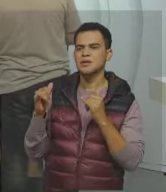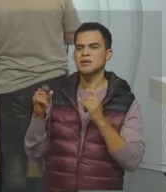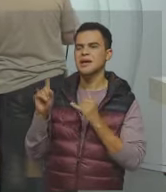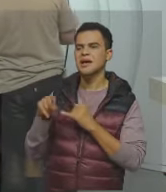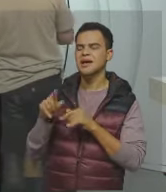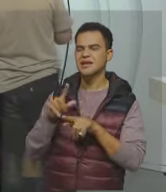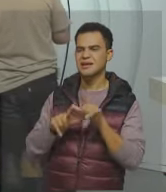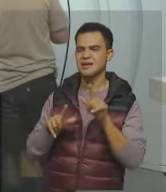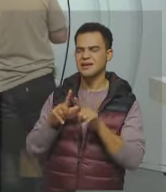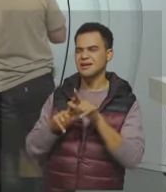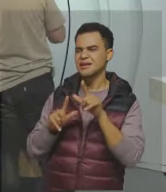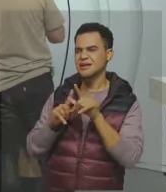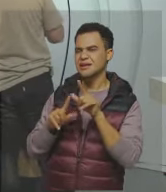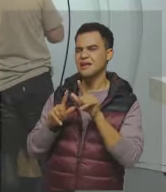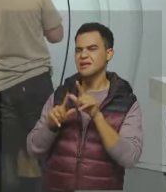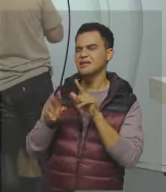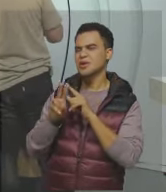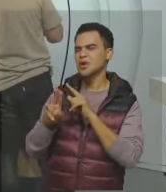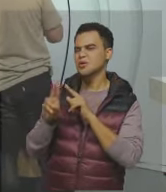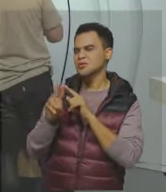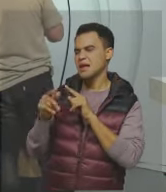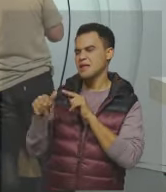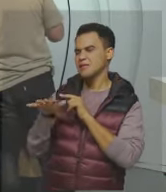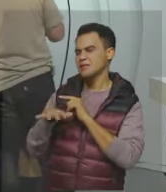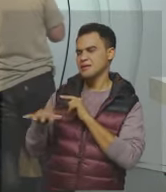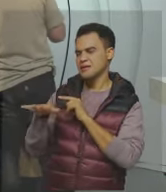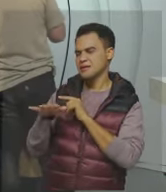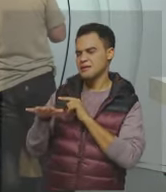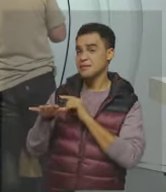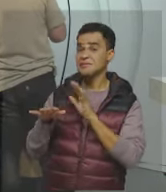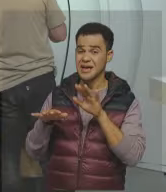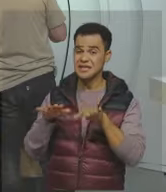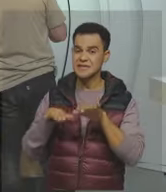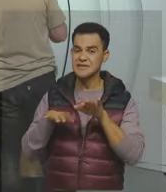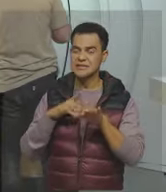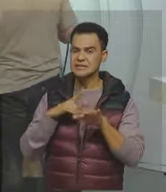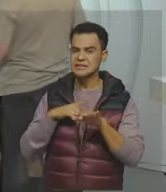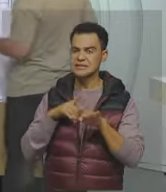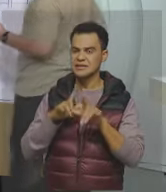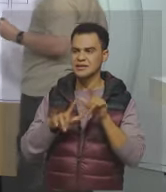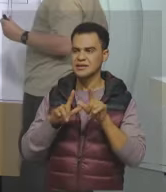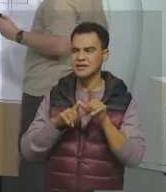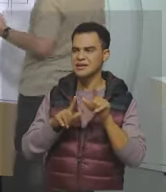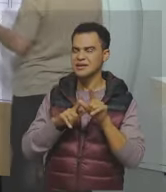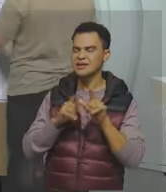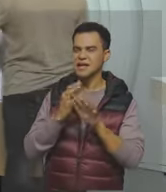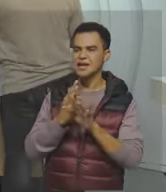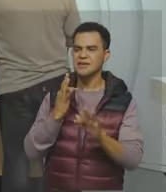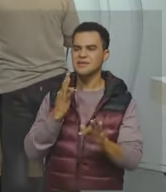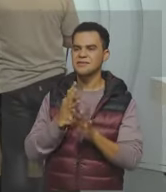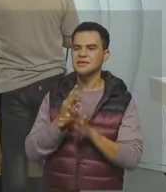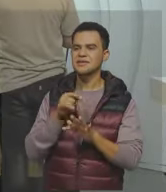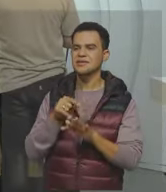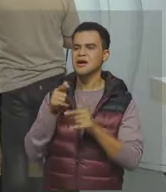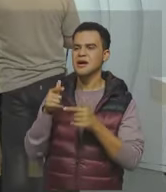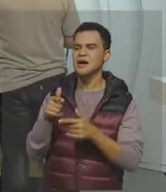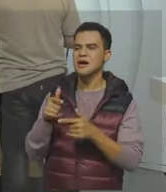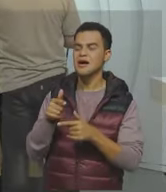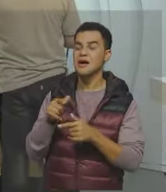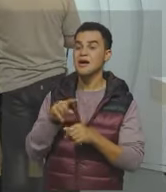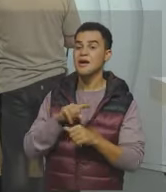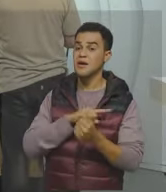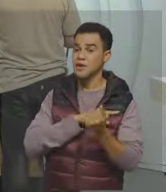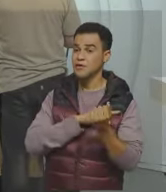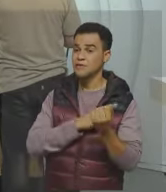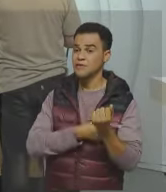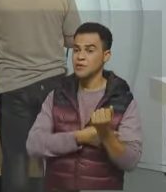A gente vê, às vezes, na física também, ela define o que nós chamamos de força eletromotriz. É a mesma coisa